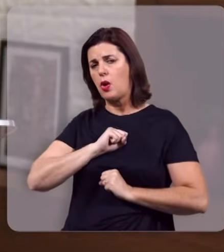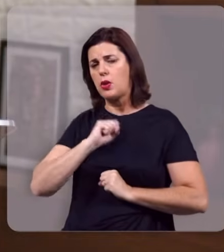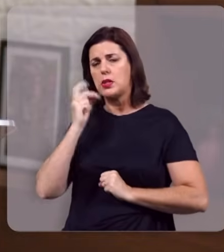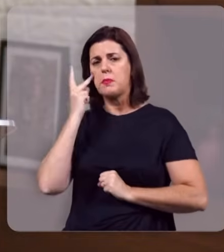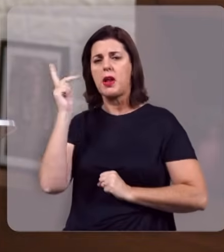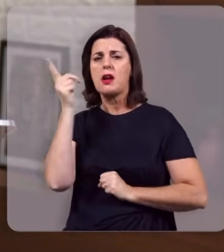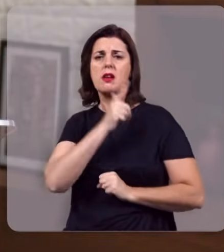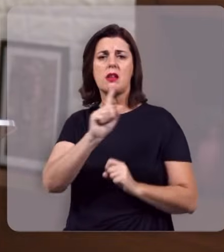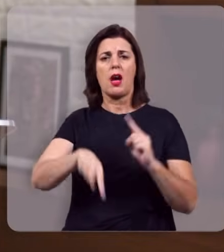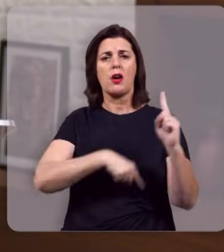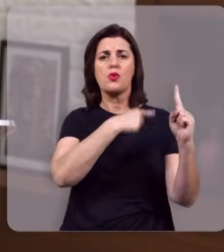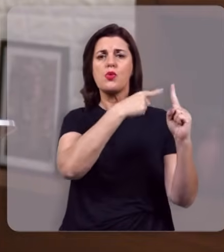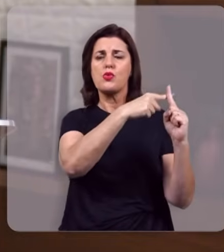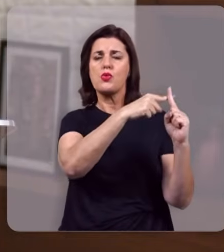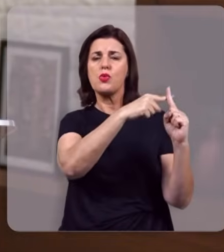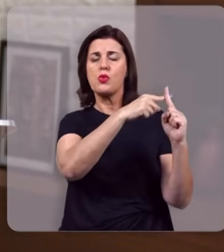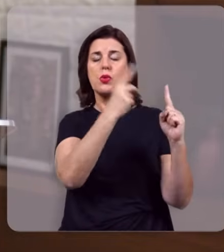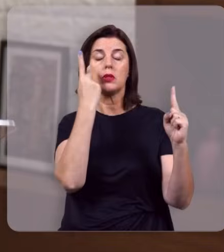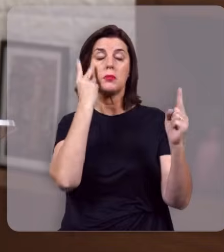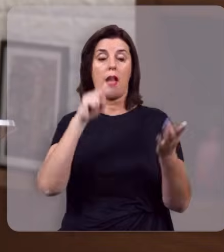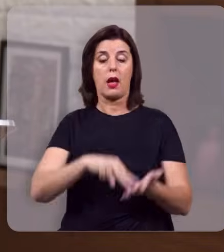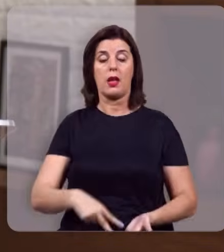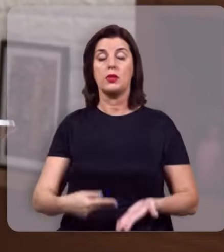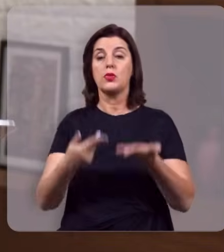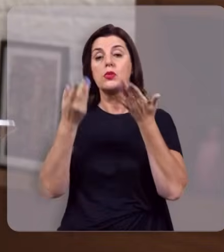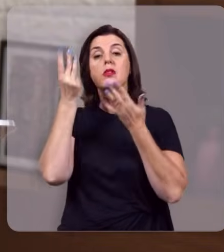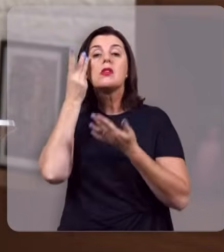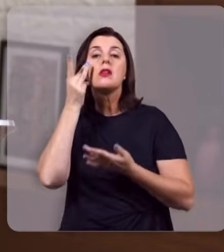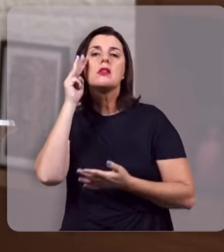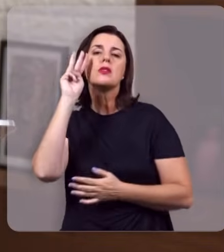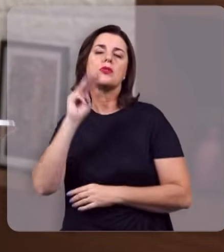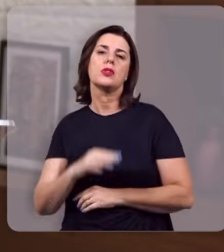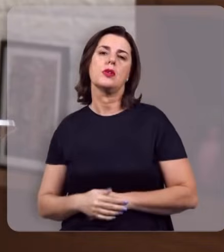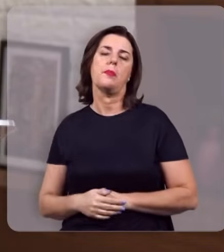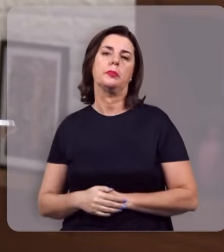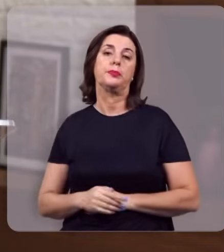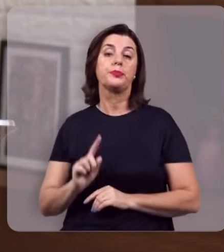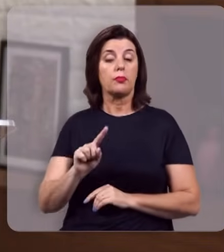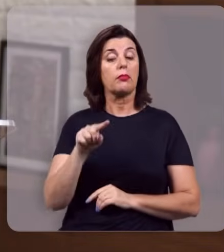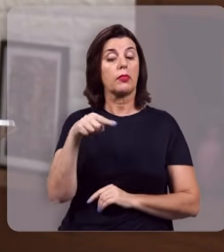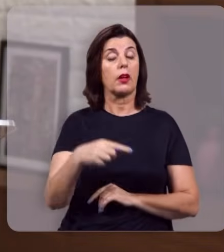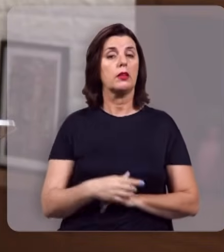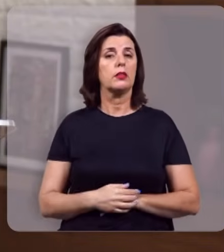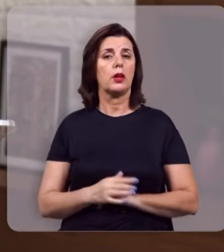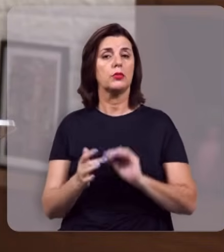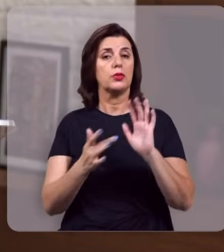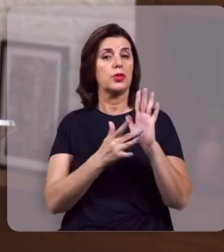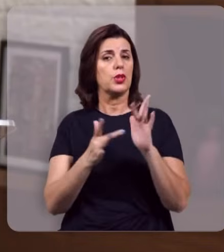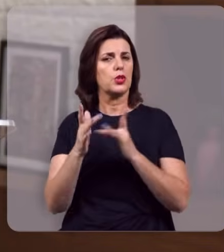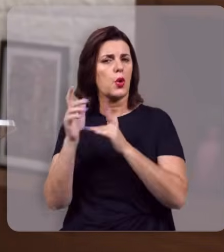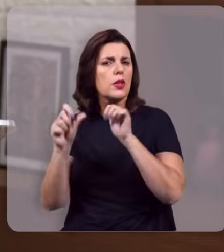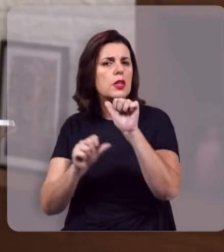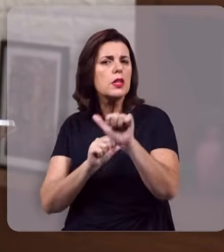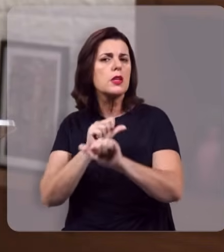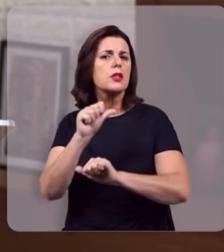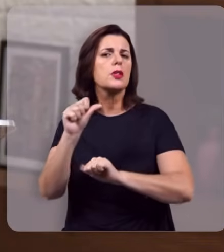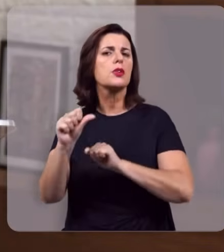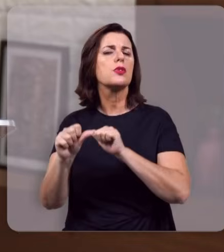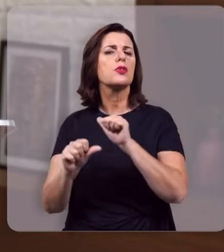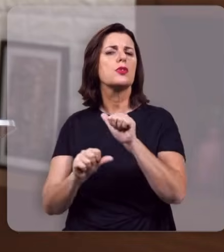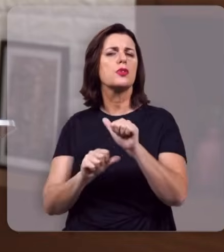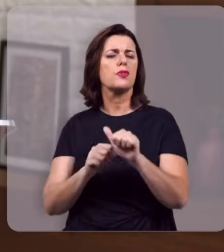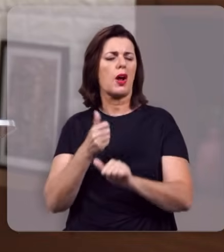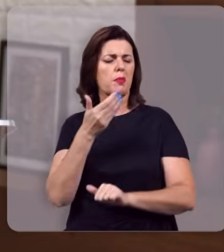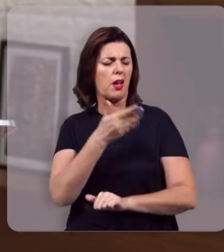ser crucificado, para ressuscitar o terceiro dia. Então, ele transforma aquele patíbulo